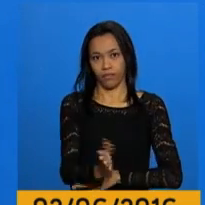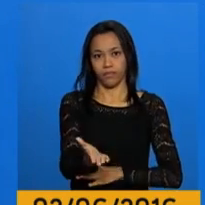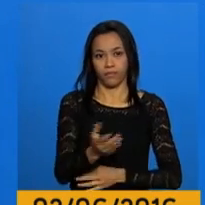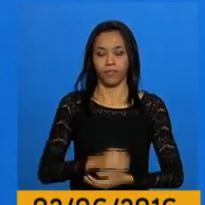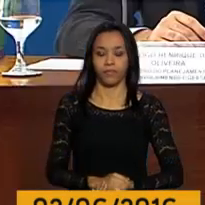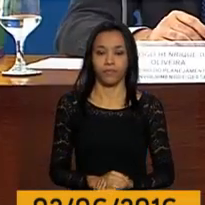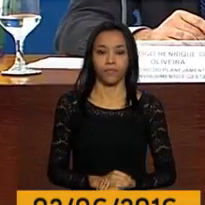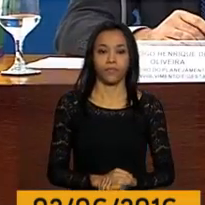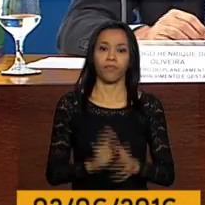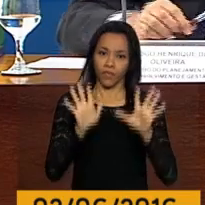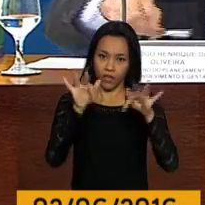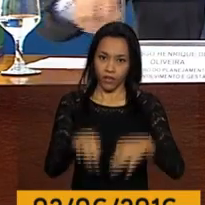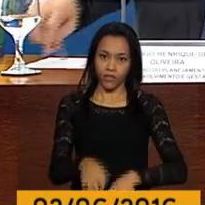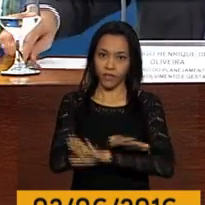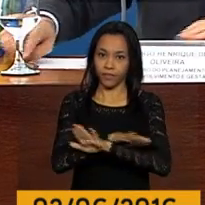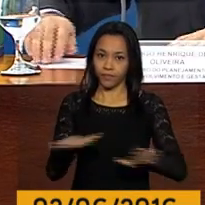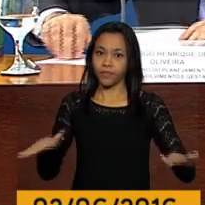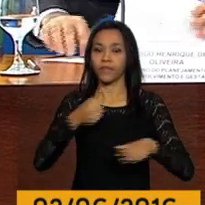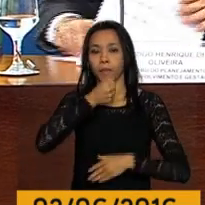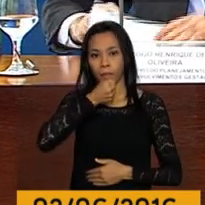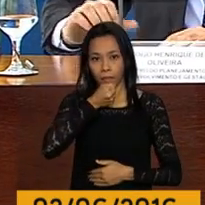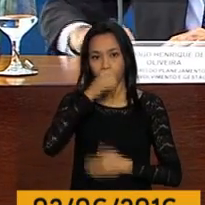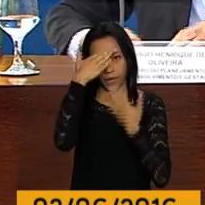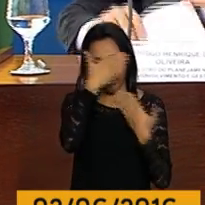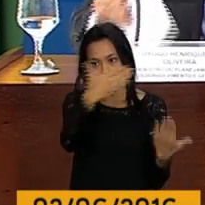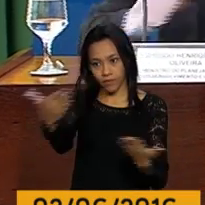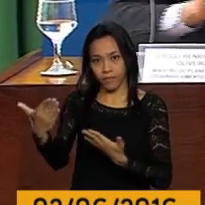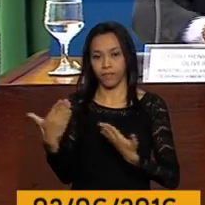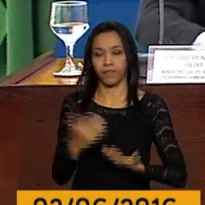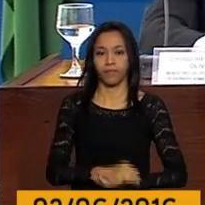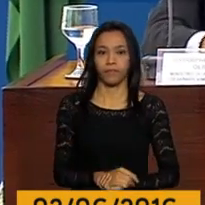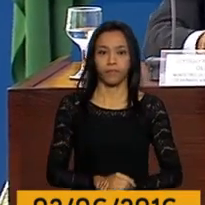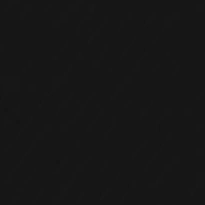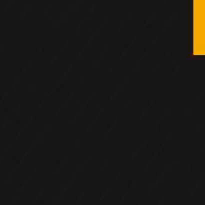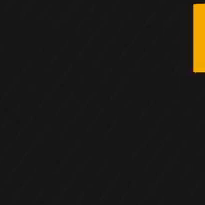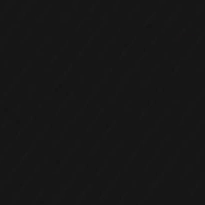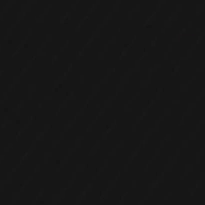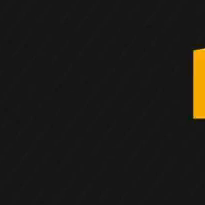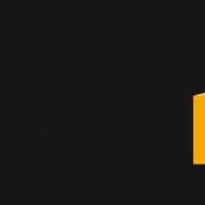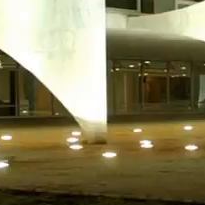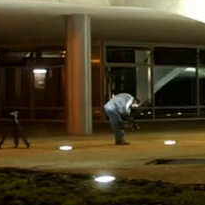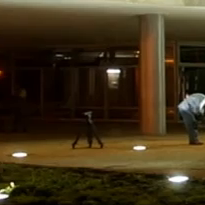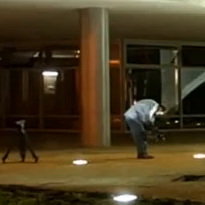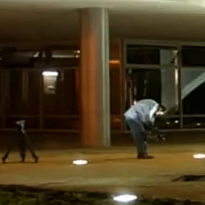Bem, declaramos encerrada a entrevista, agradecemos a participação de todos.